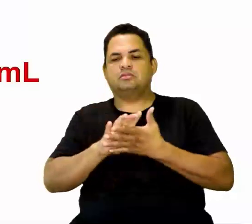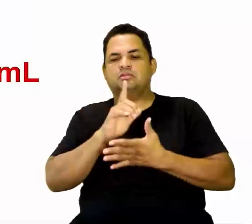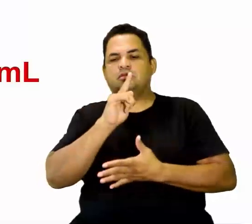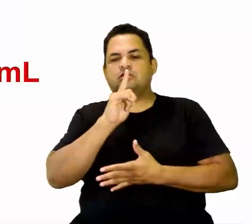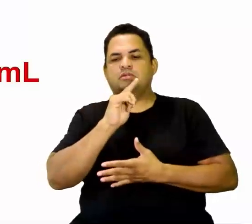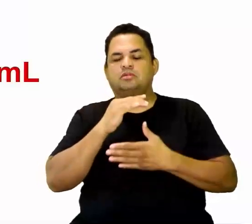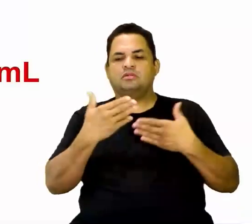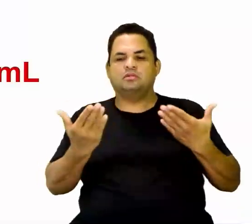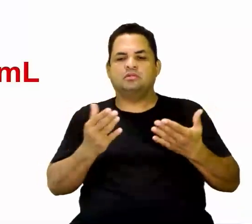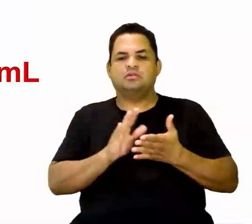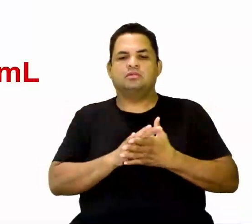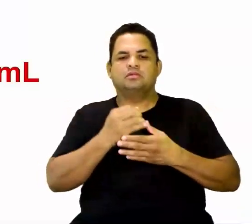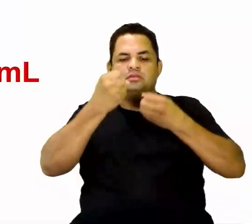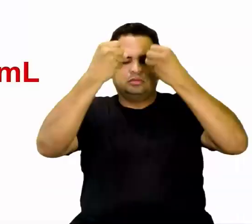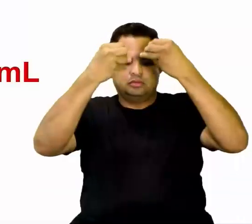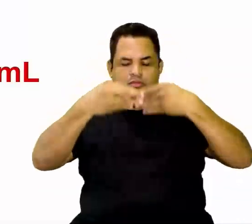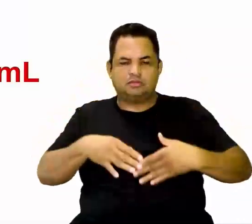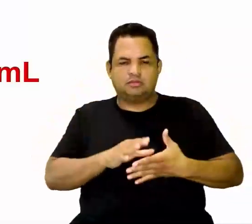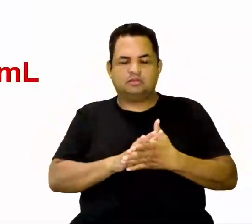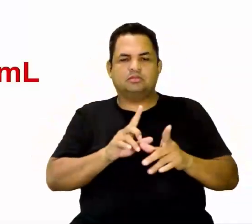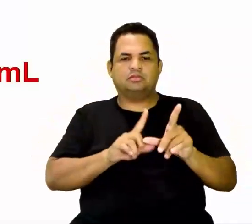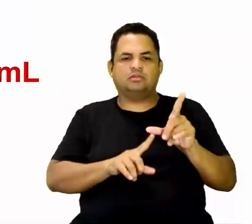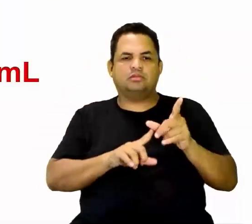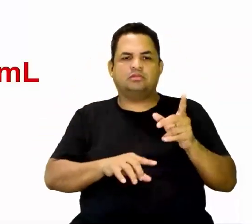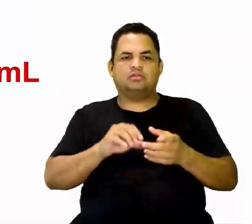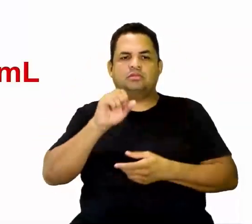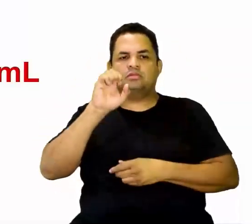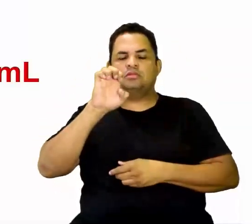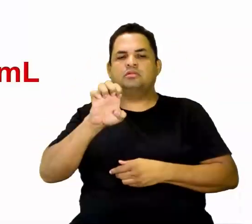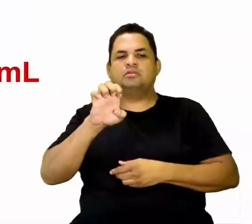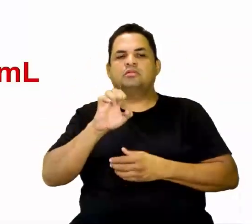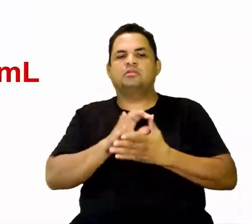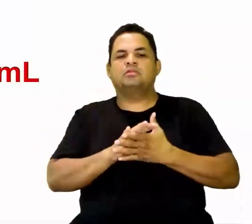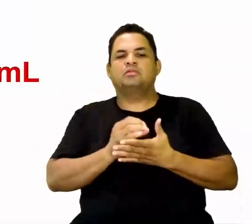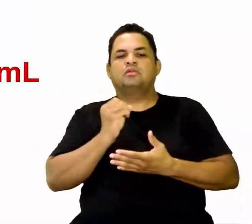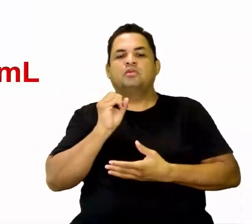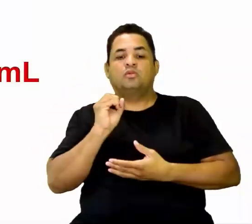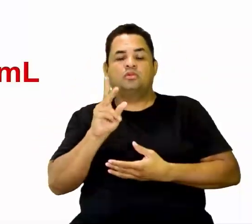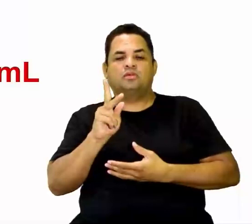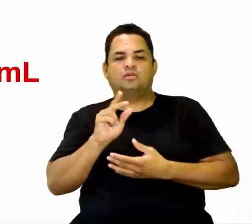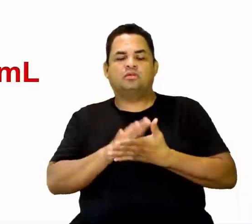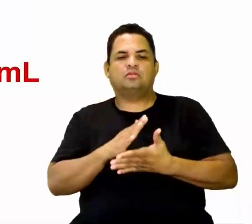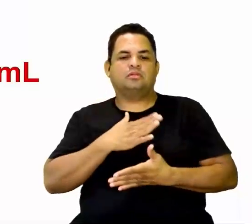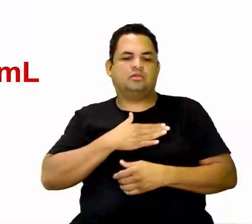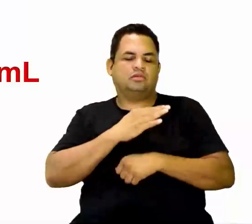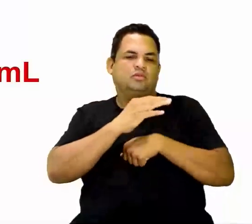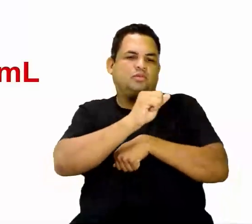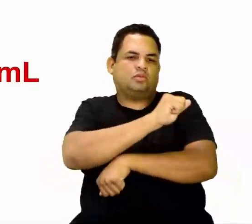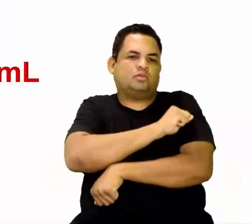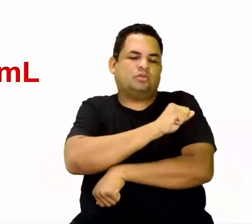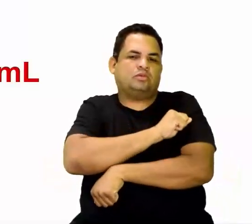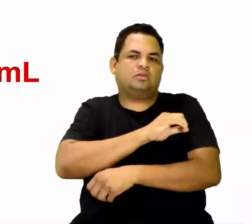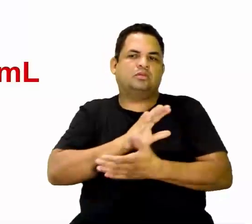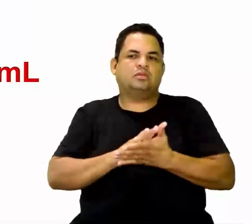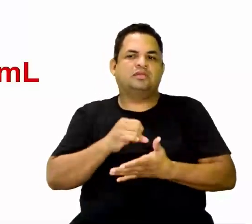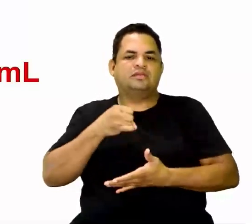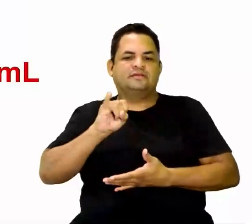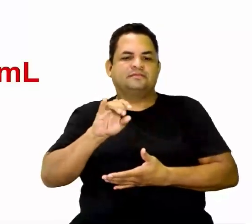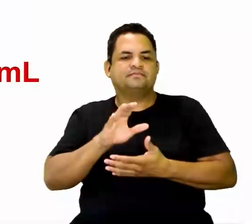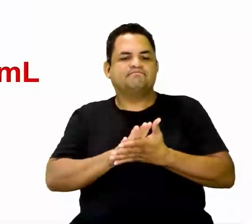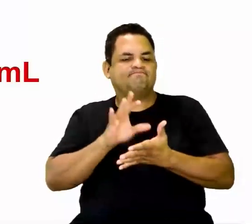justificando o porquê da letra E. Ok, meu caro aluno? Então, diante disso, se você